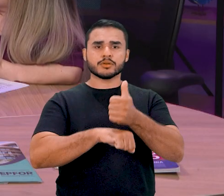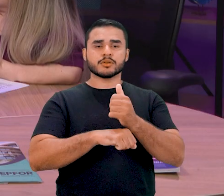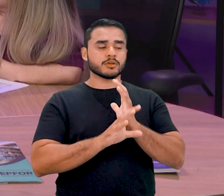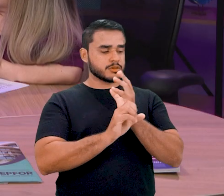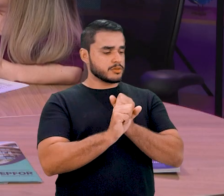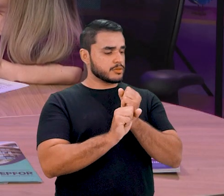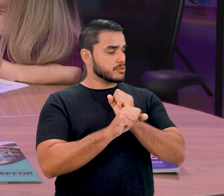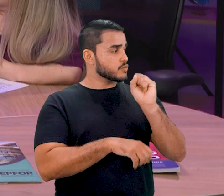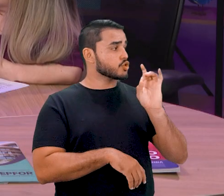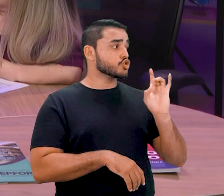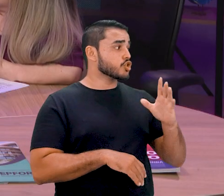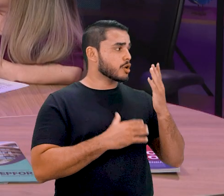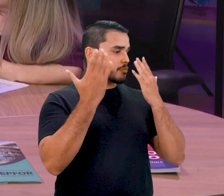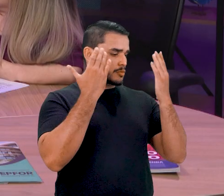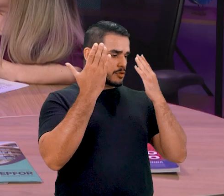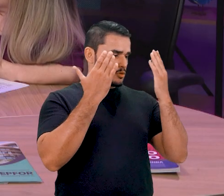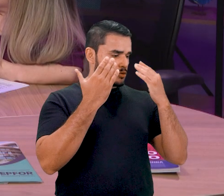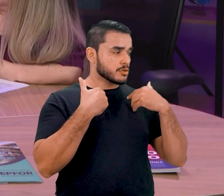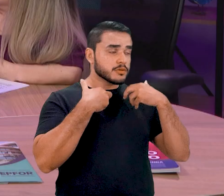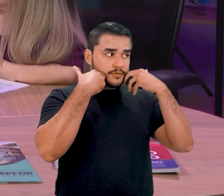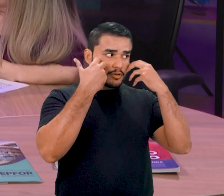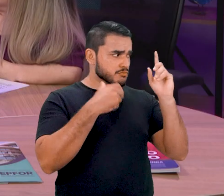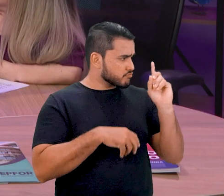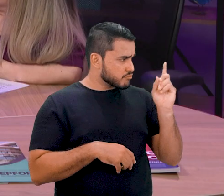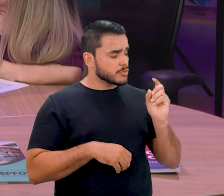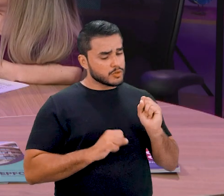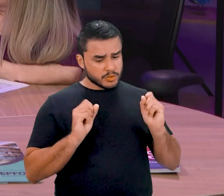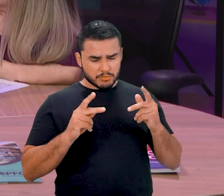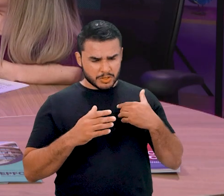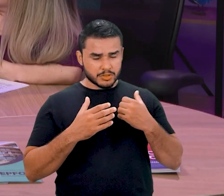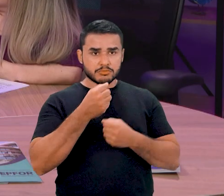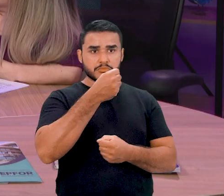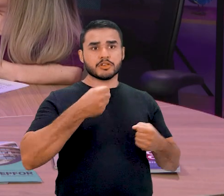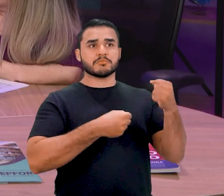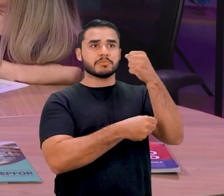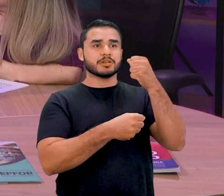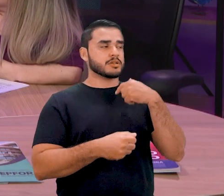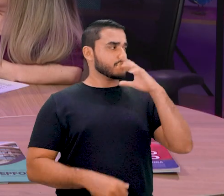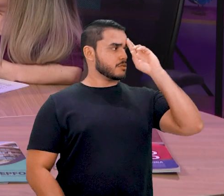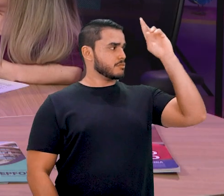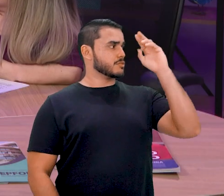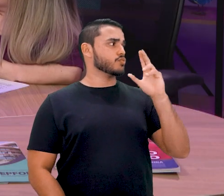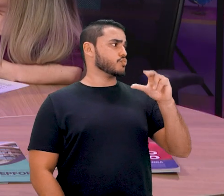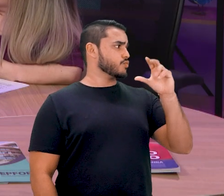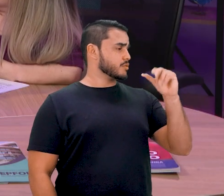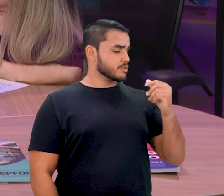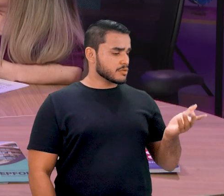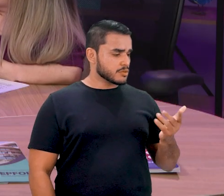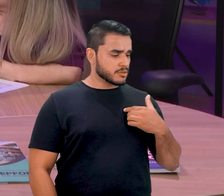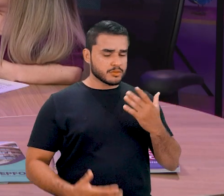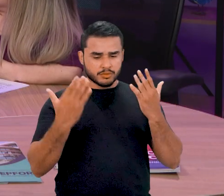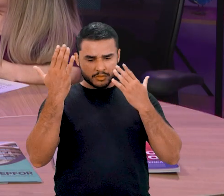anos sendo psicóloga. Isso não é vergonhoso, mas eu nunca consegui sair dali. Eu entrei